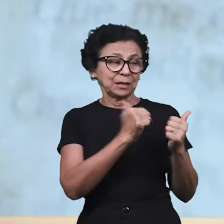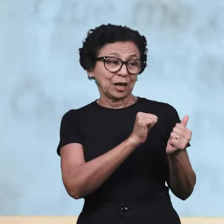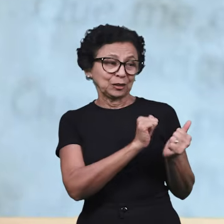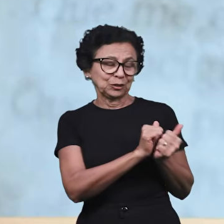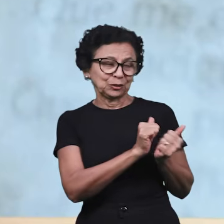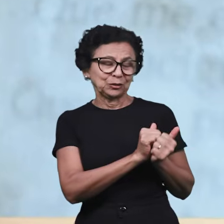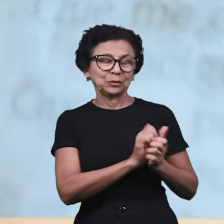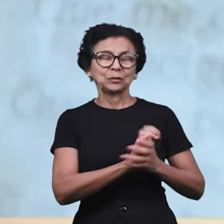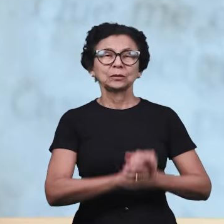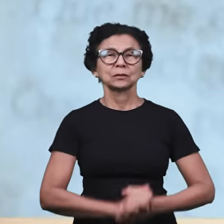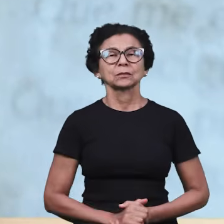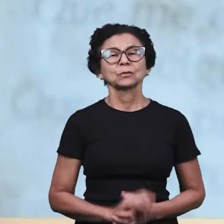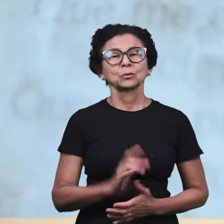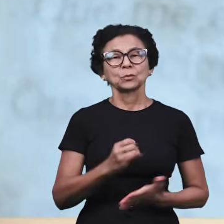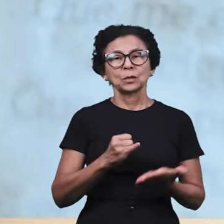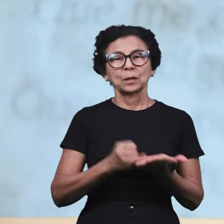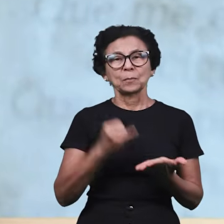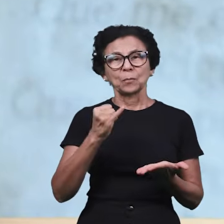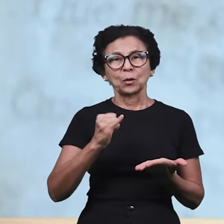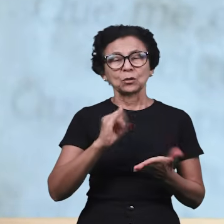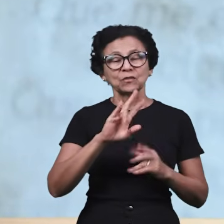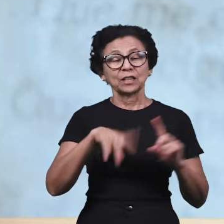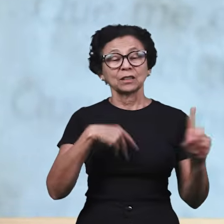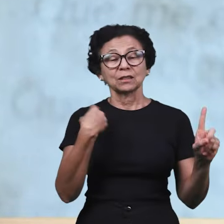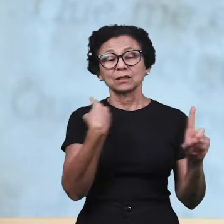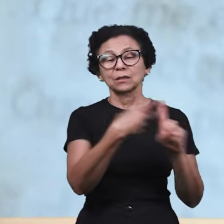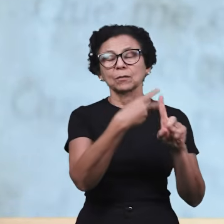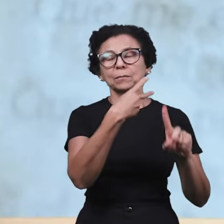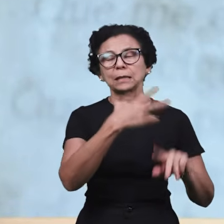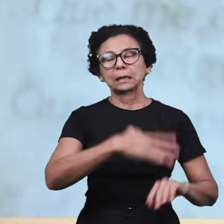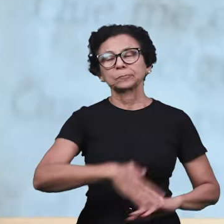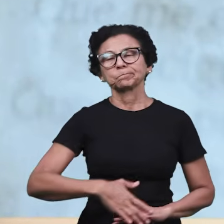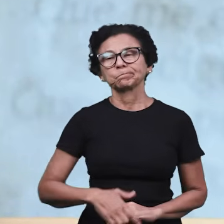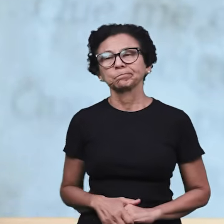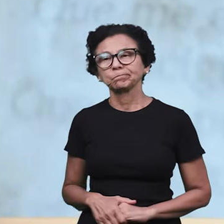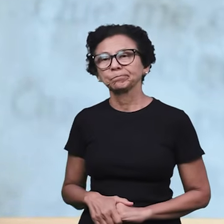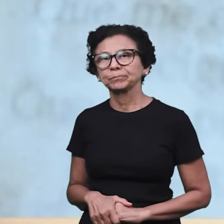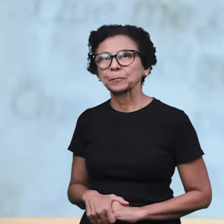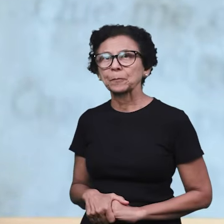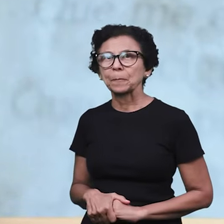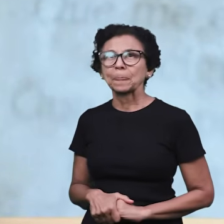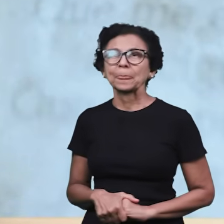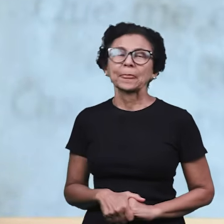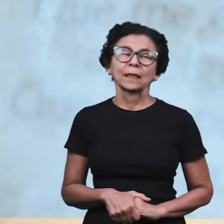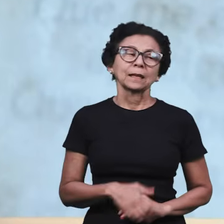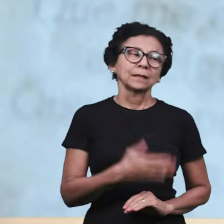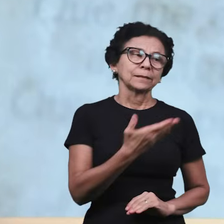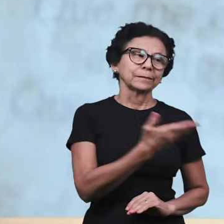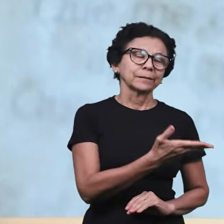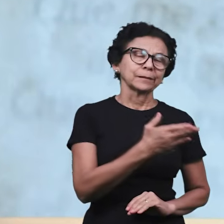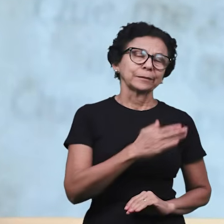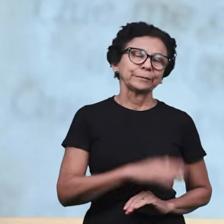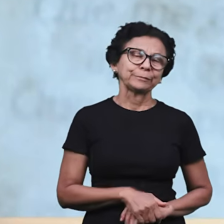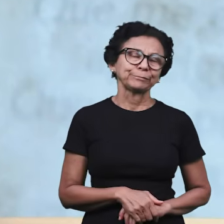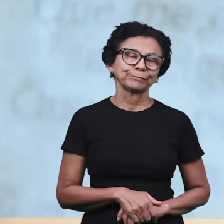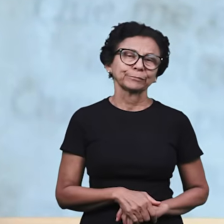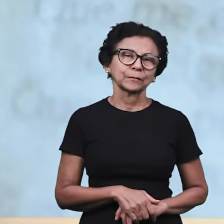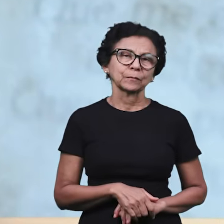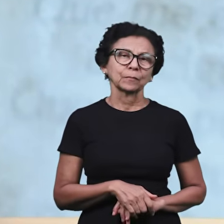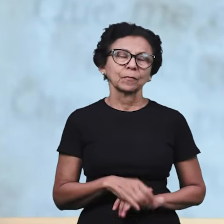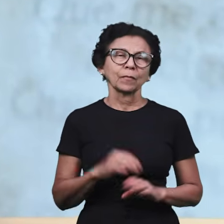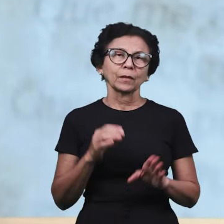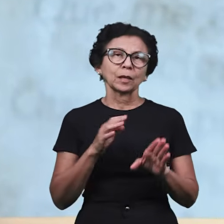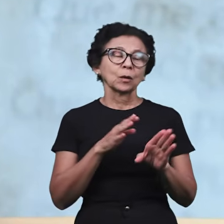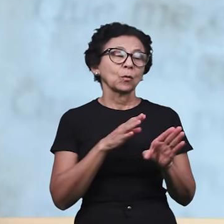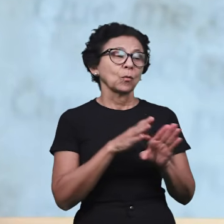vou aumentar mais ainda os impostos. Resultado, para diminuir essa história, Roboão ouve o conselho errado,